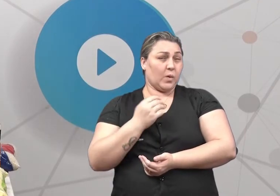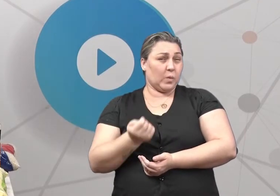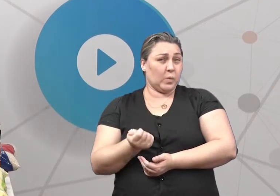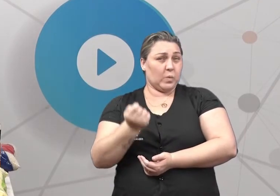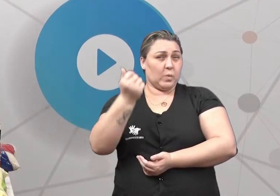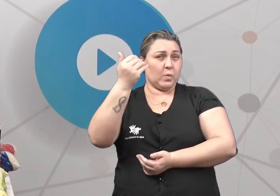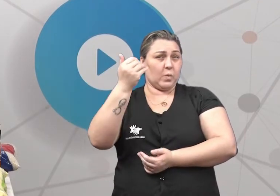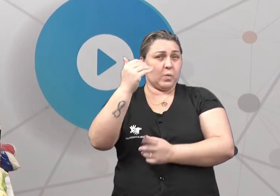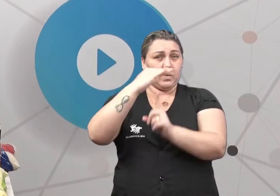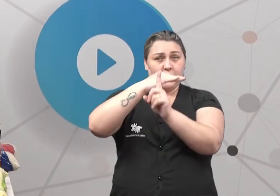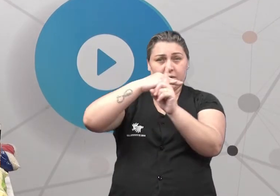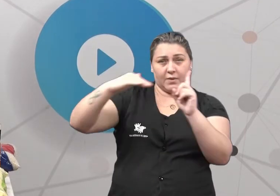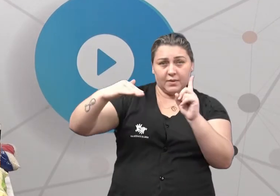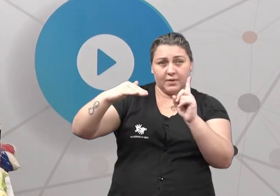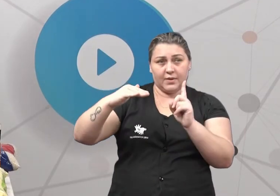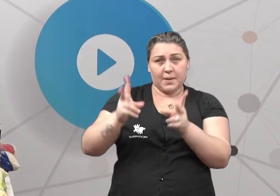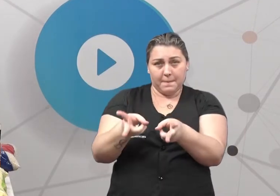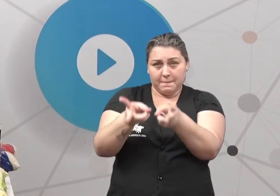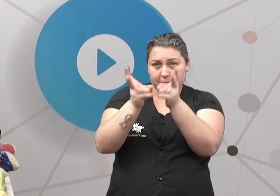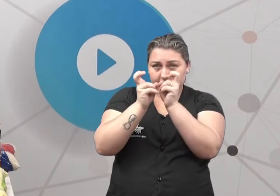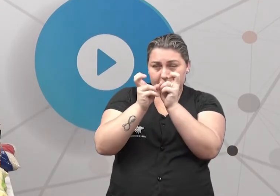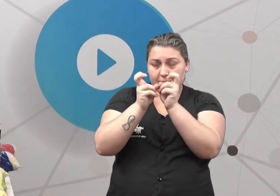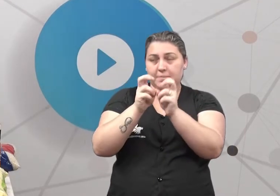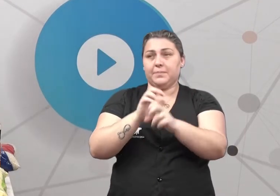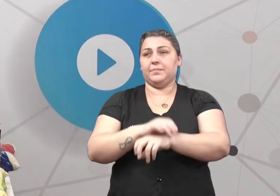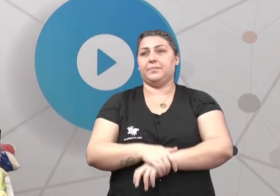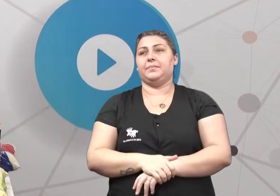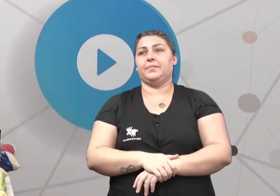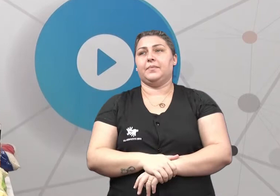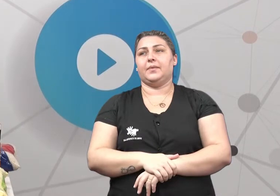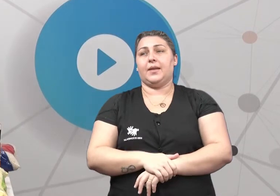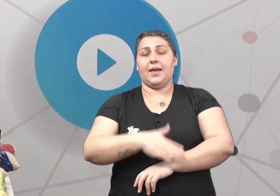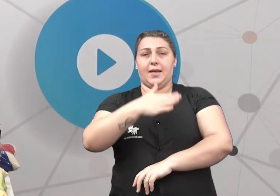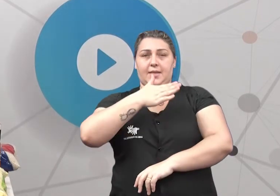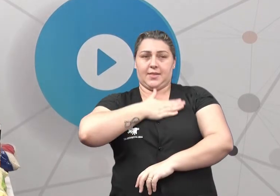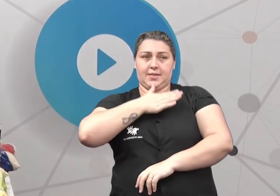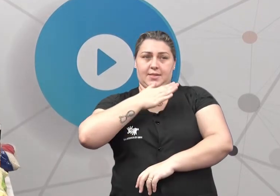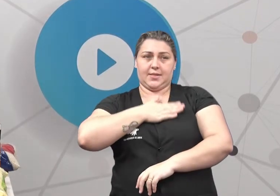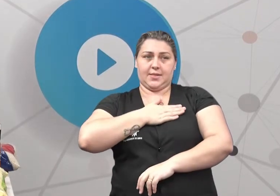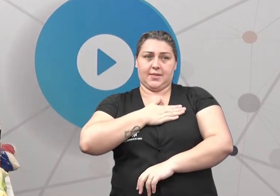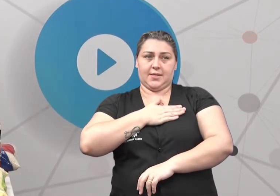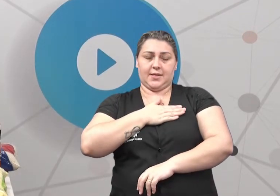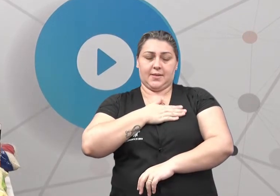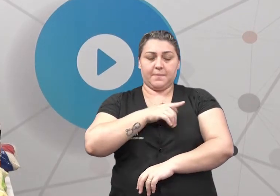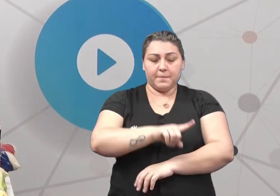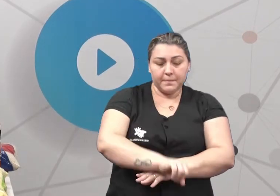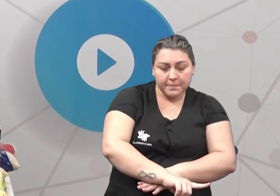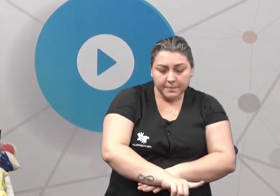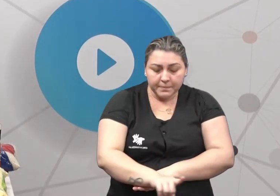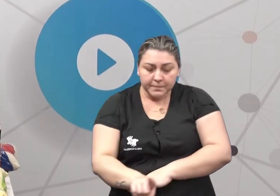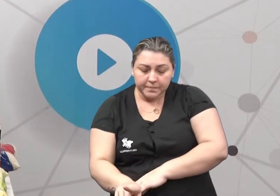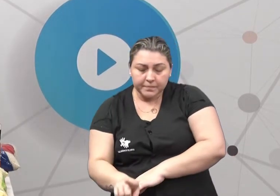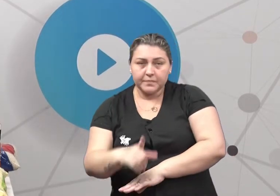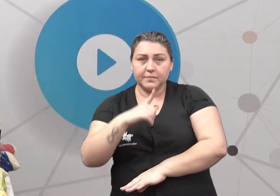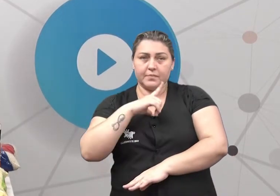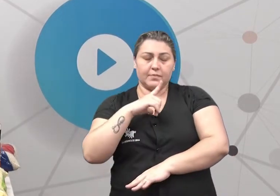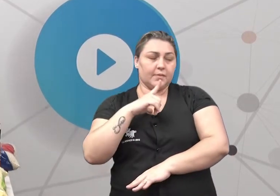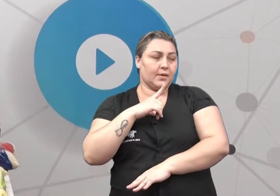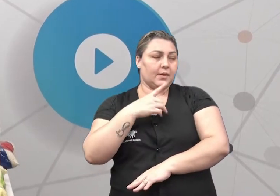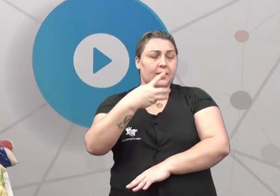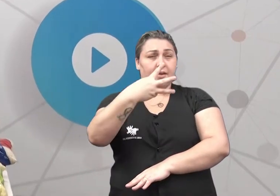a metade. Estão percebendo? Mas não é metade. Então, aqui na minha balança, né? Nós temos aqui